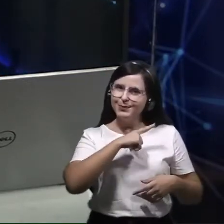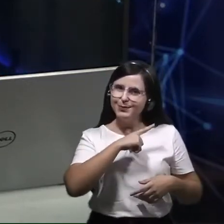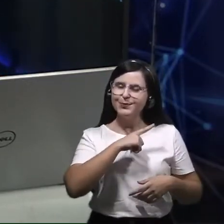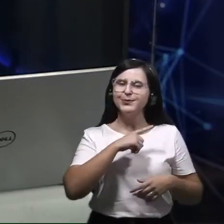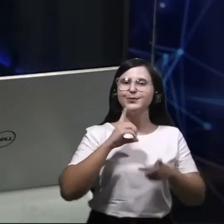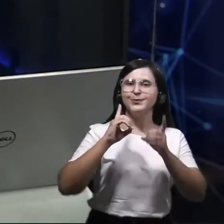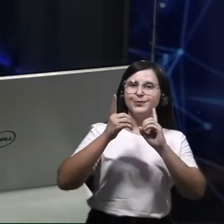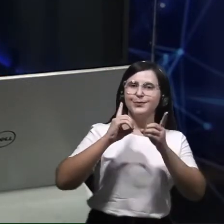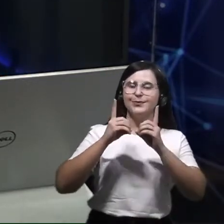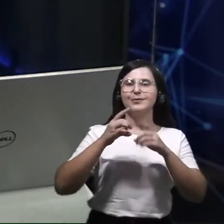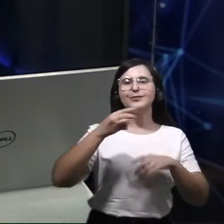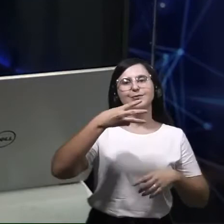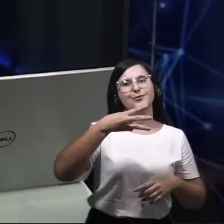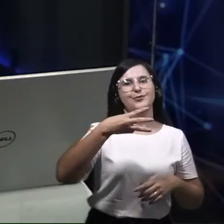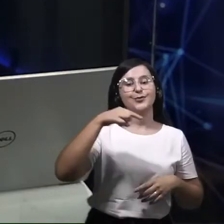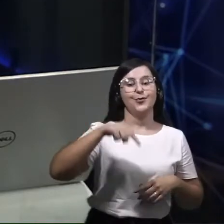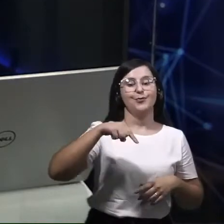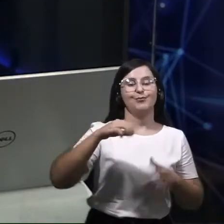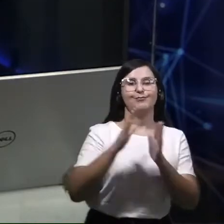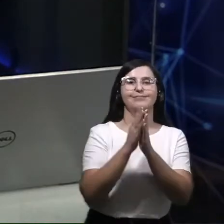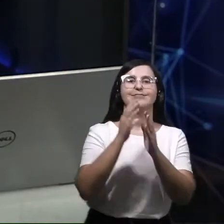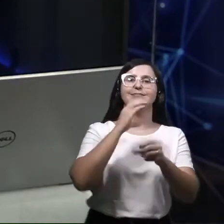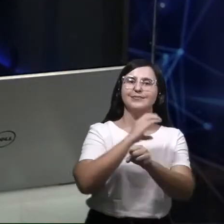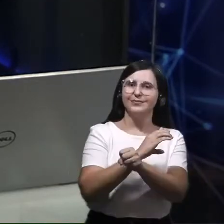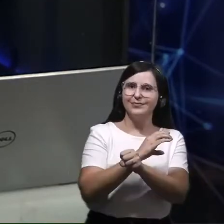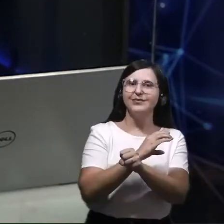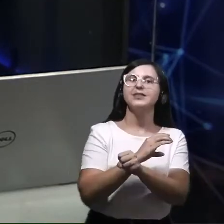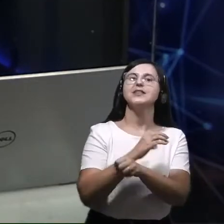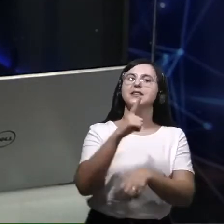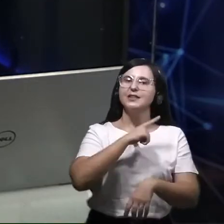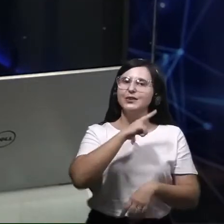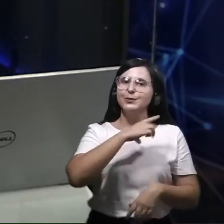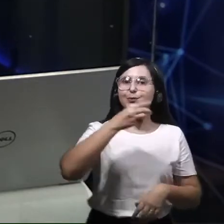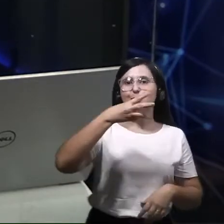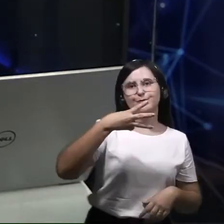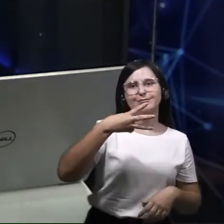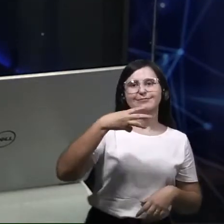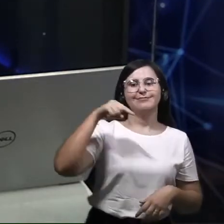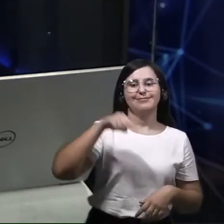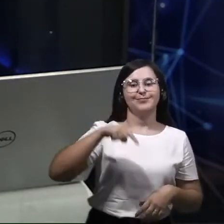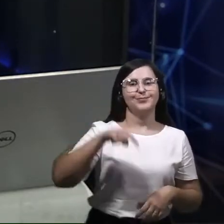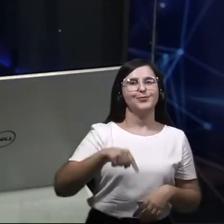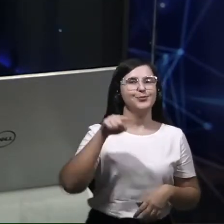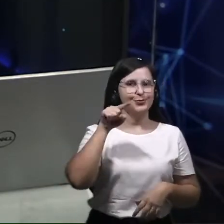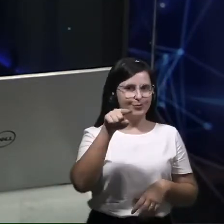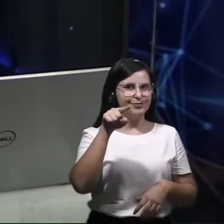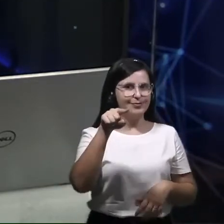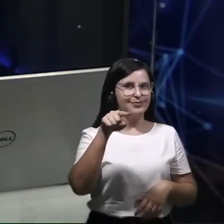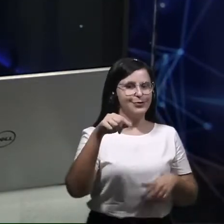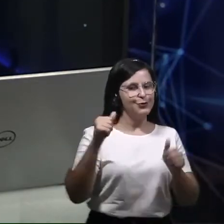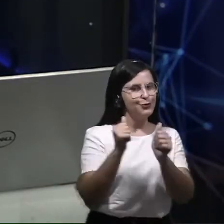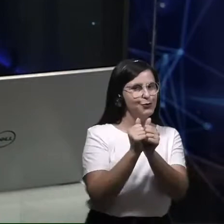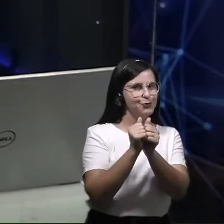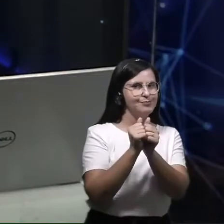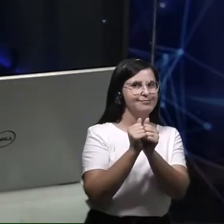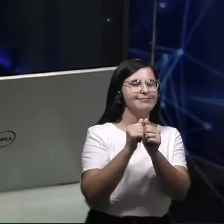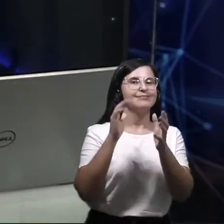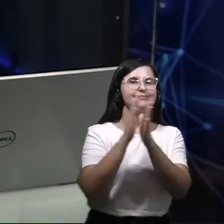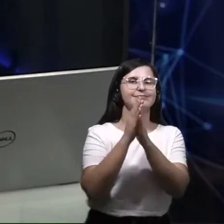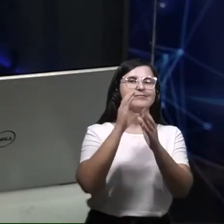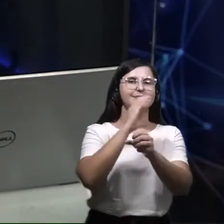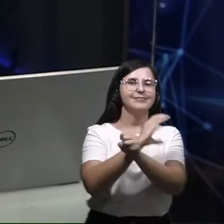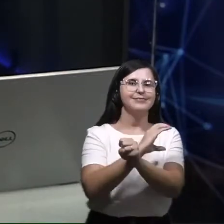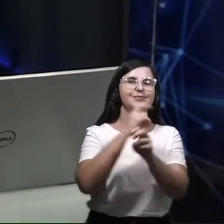Capibaribe. E os 3 candidatos já confirmaram as participações. Então fique ligado, próxima semana, na quarta-feira, de hoje a